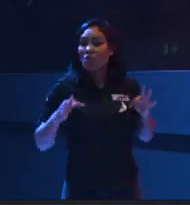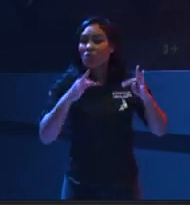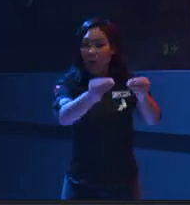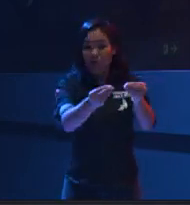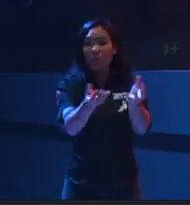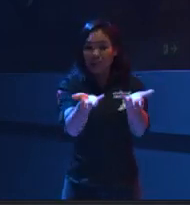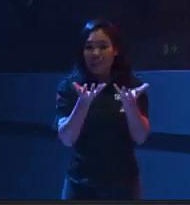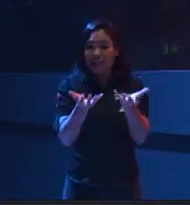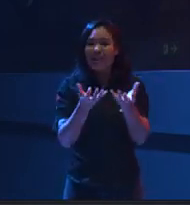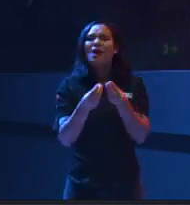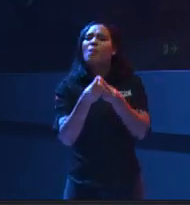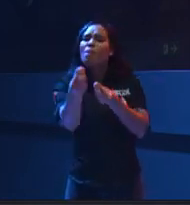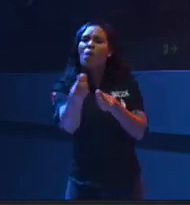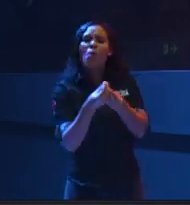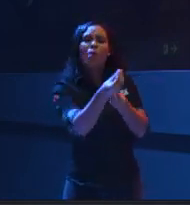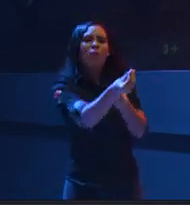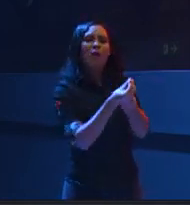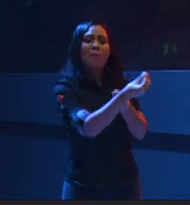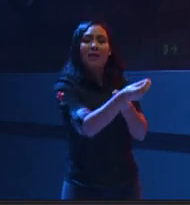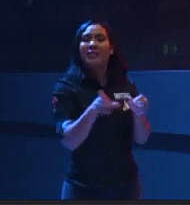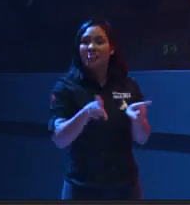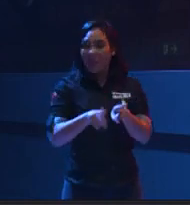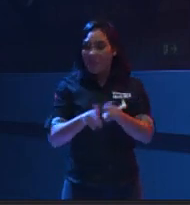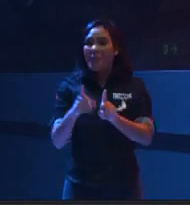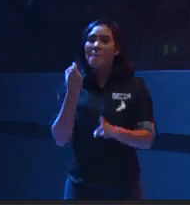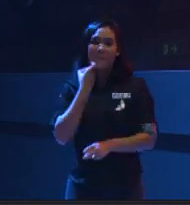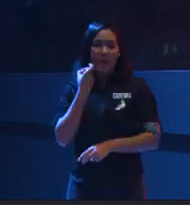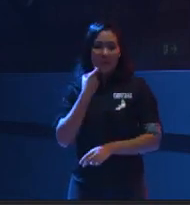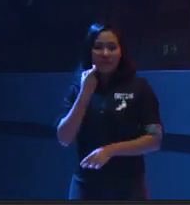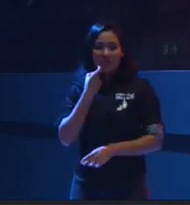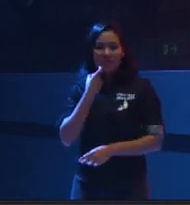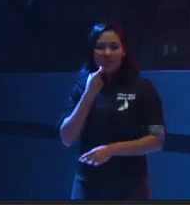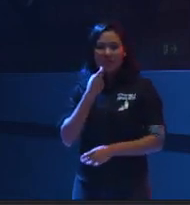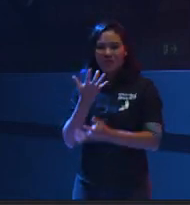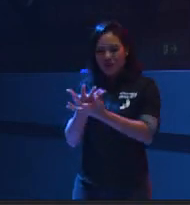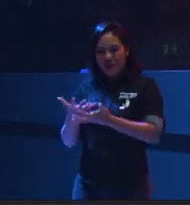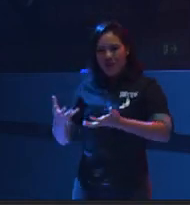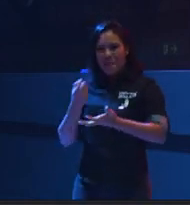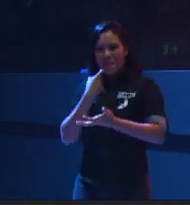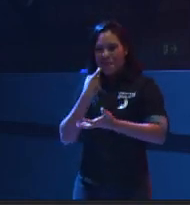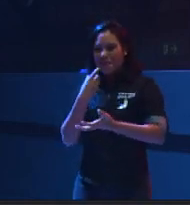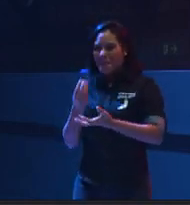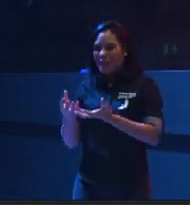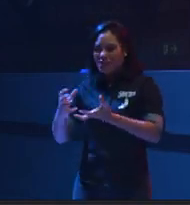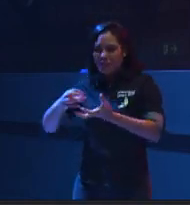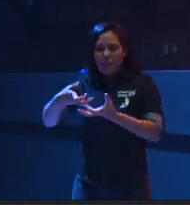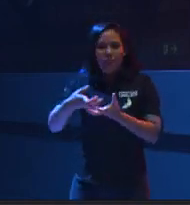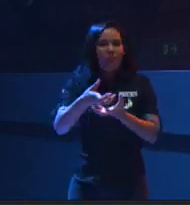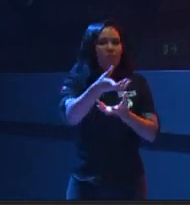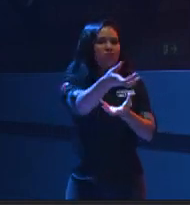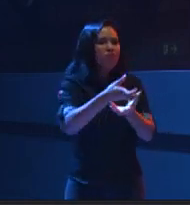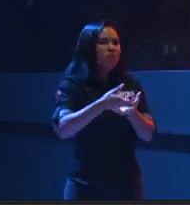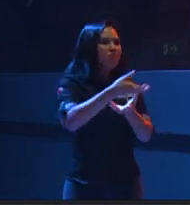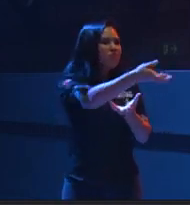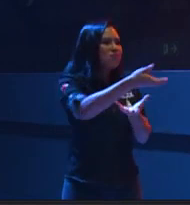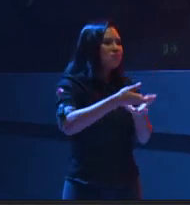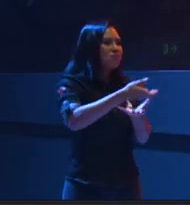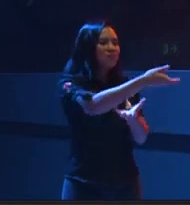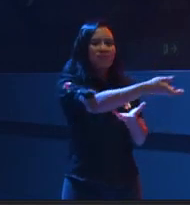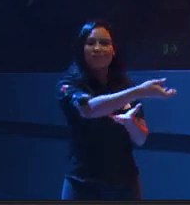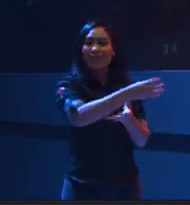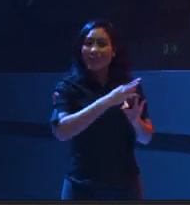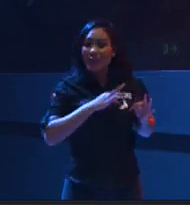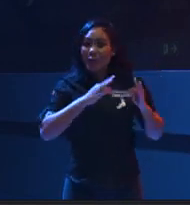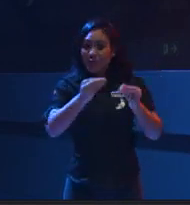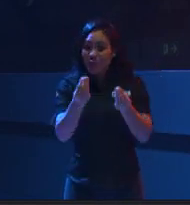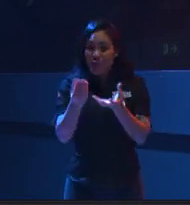e É isso mesmo com os peixes depois que todos receberam o suficiente